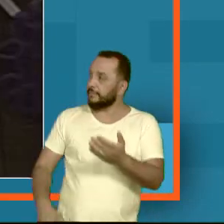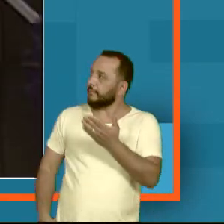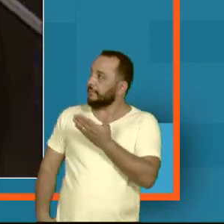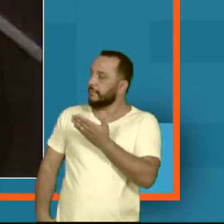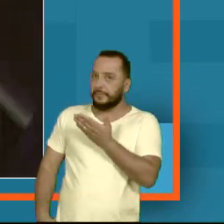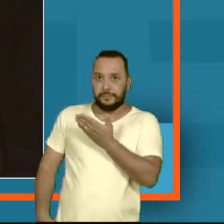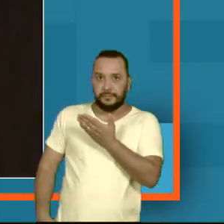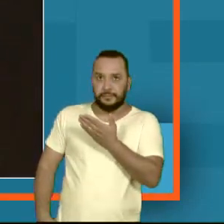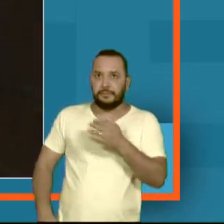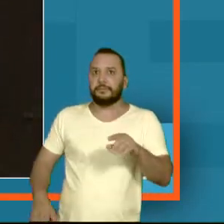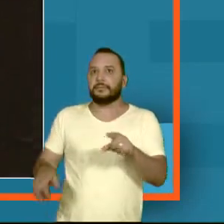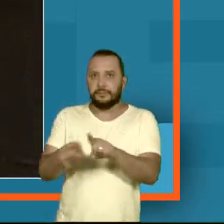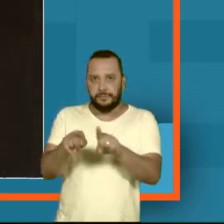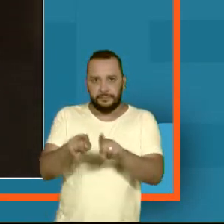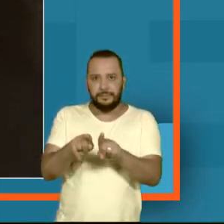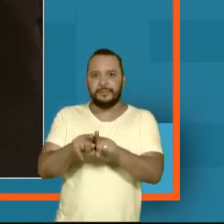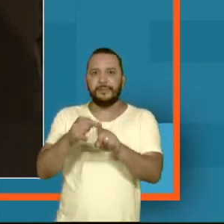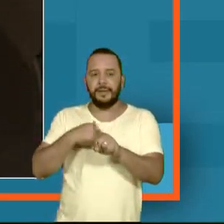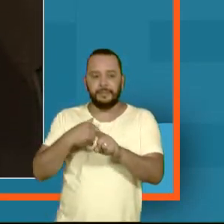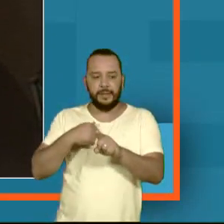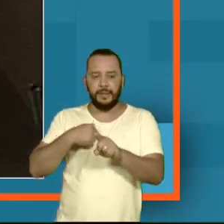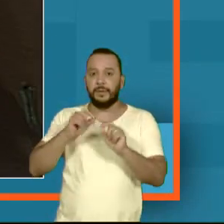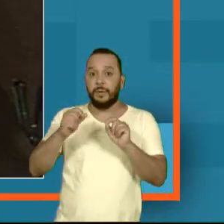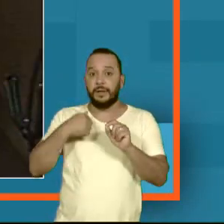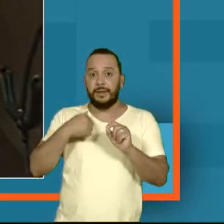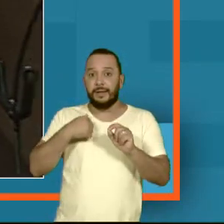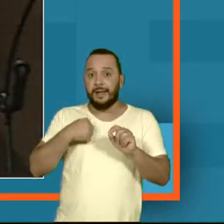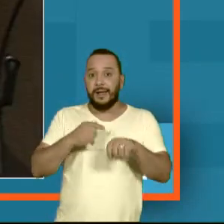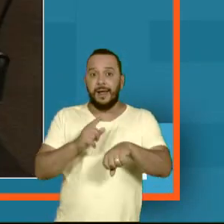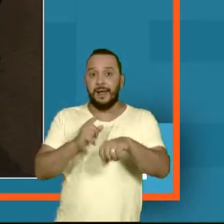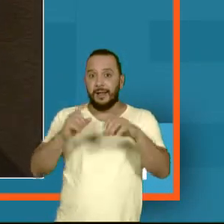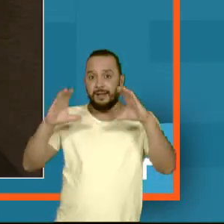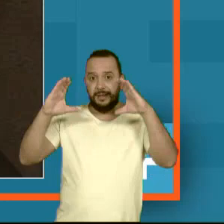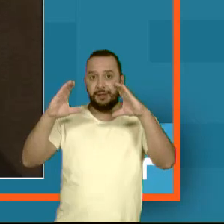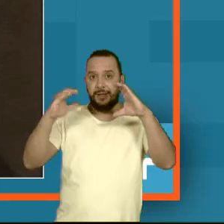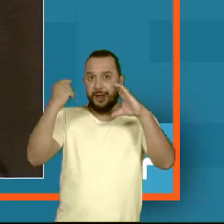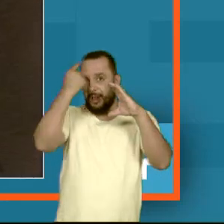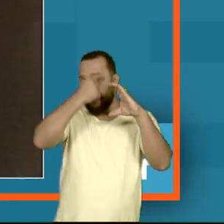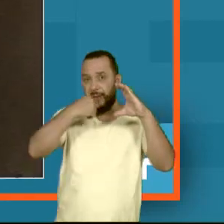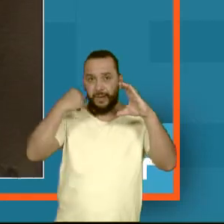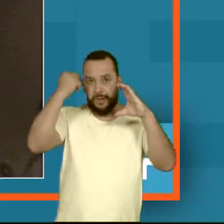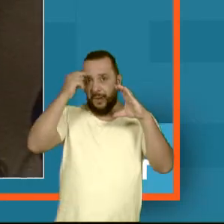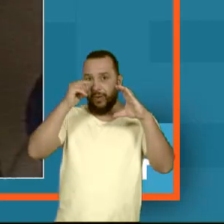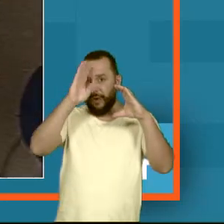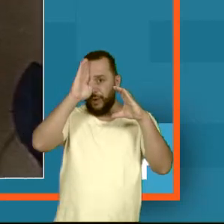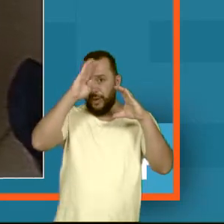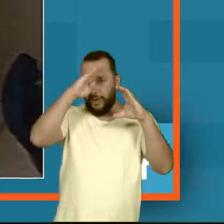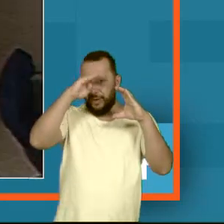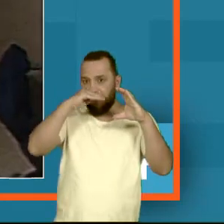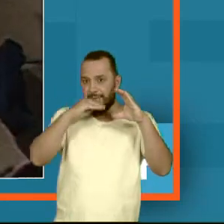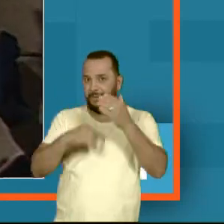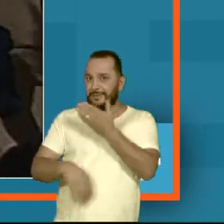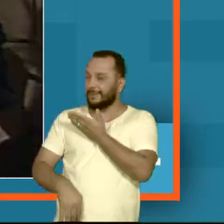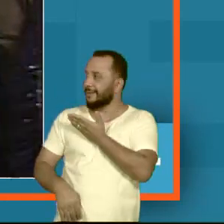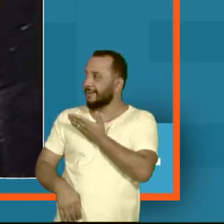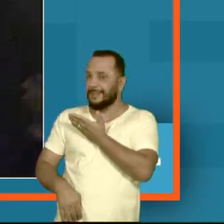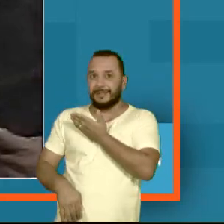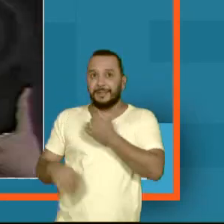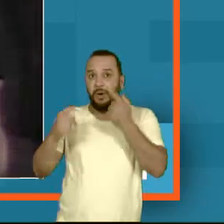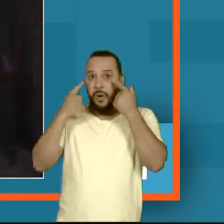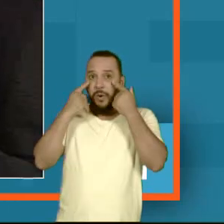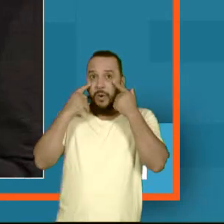relógio é um armário, gente. Temos um armário animado. No qual ele mexia olhos